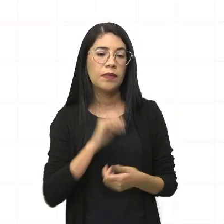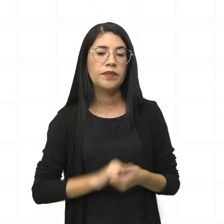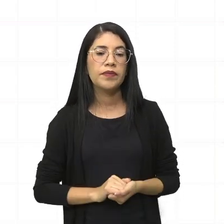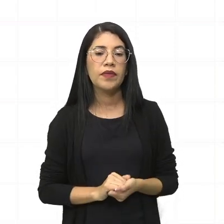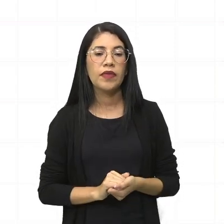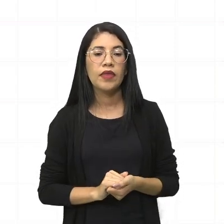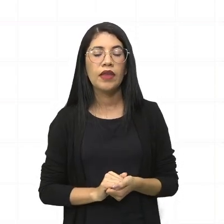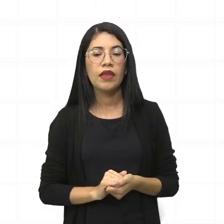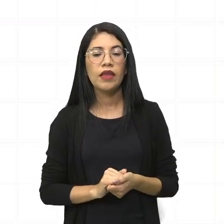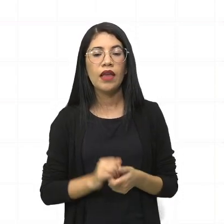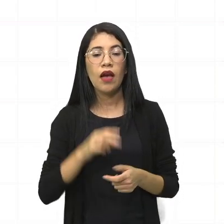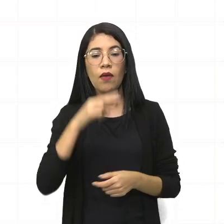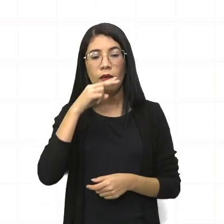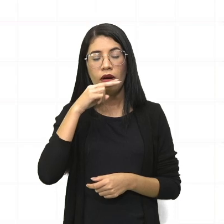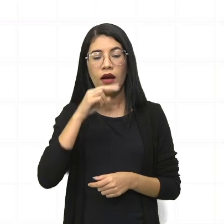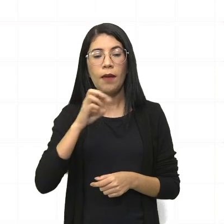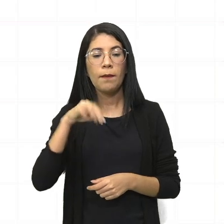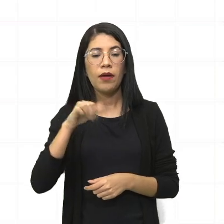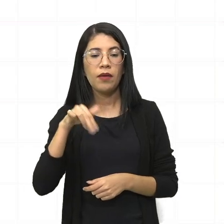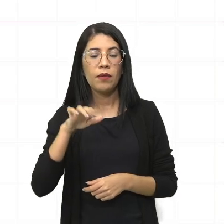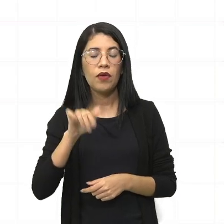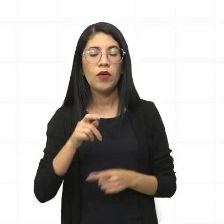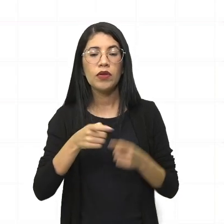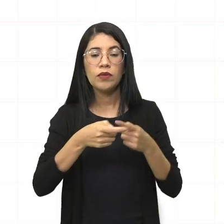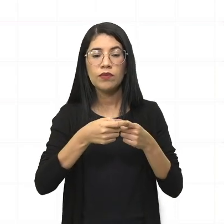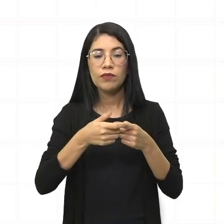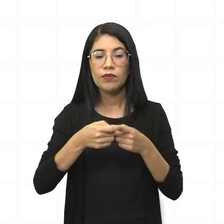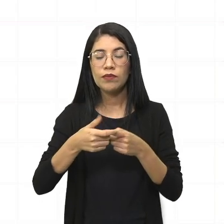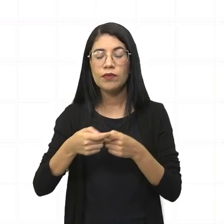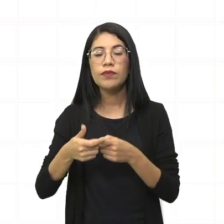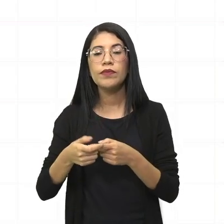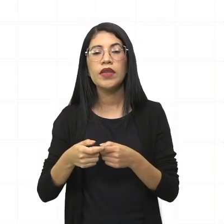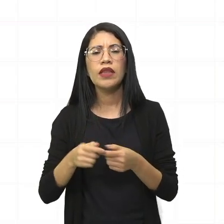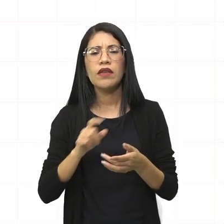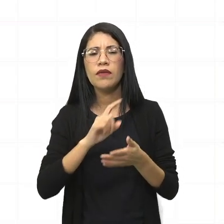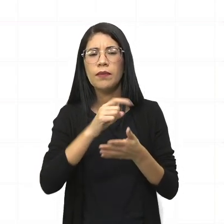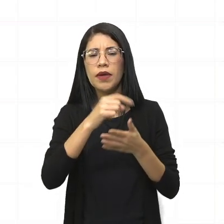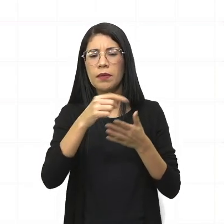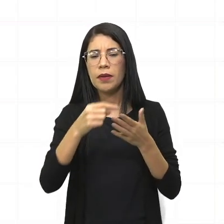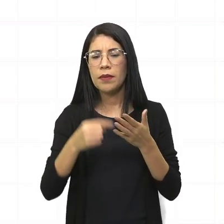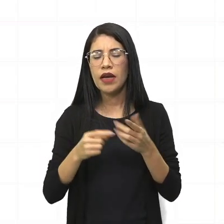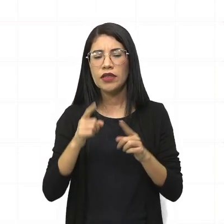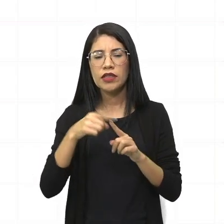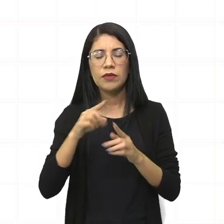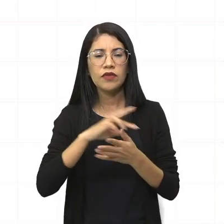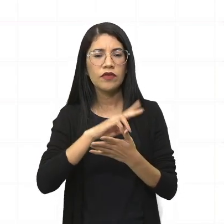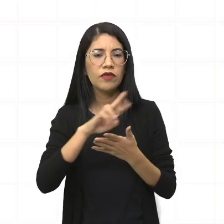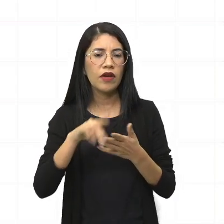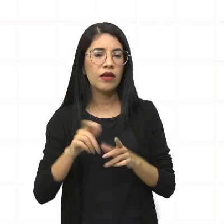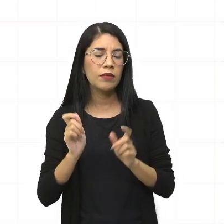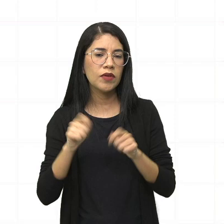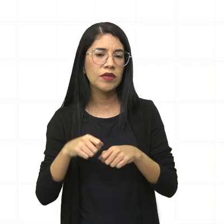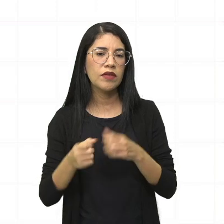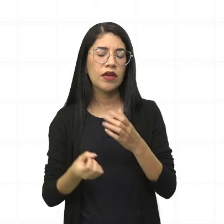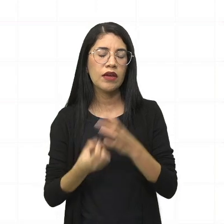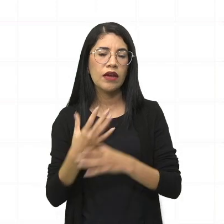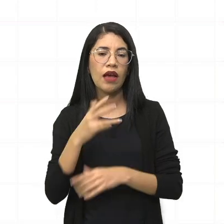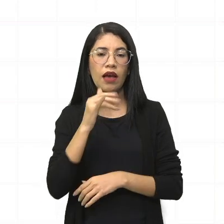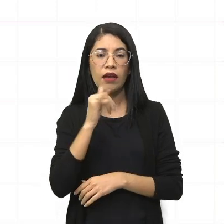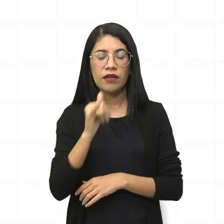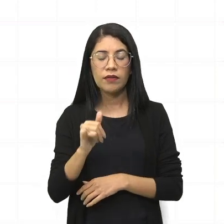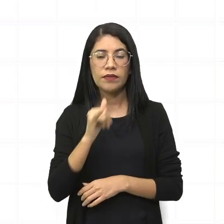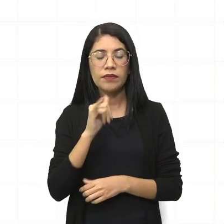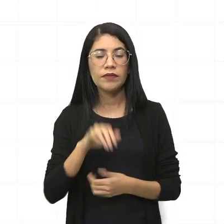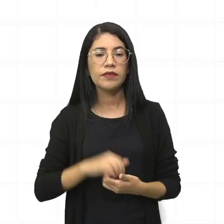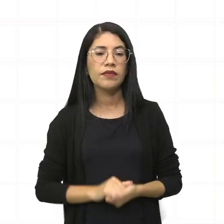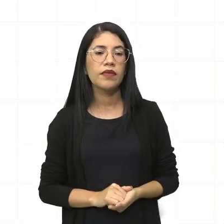matérias-primas são a cana-de-açúcar, a mamona, o milho, e nós temos vários outros tipos de biocombustíveis, né? Então, os